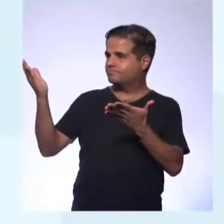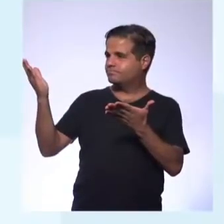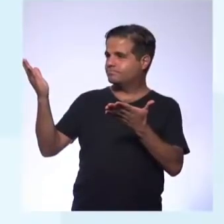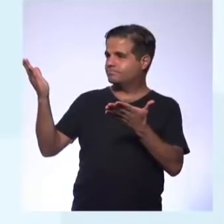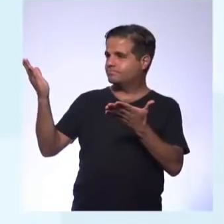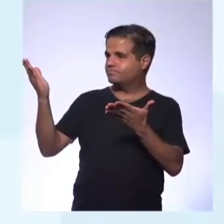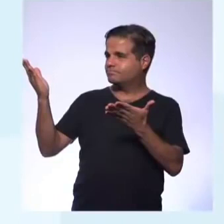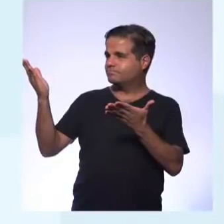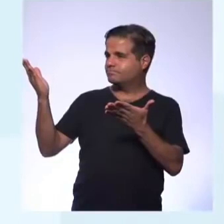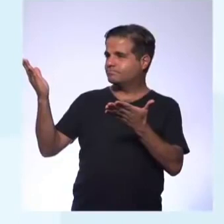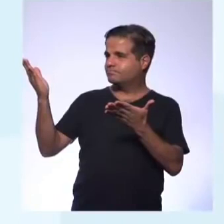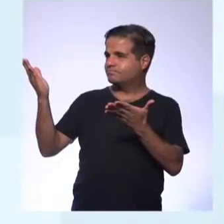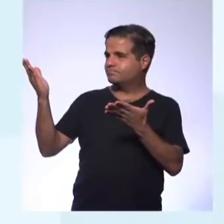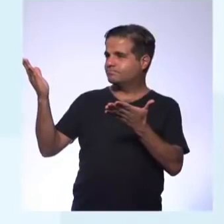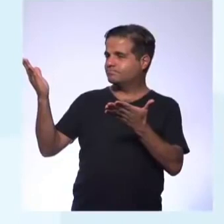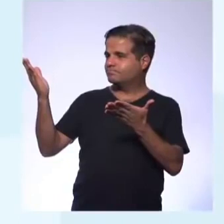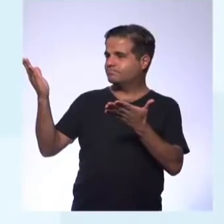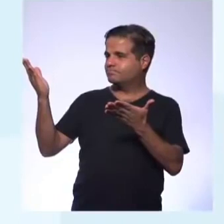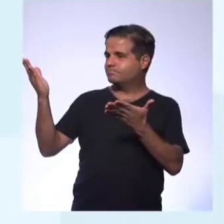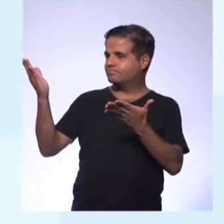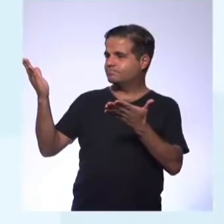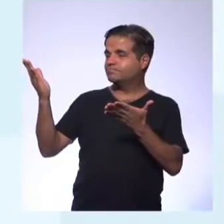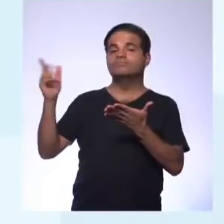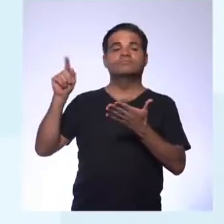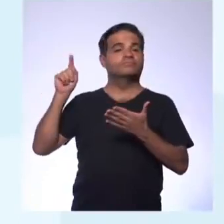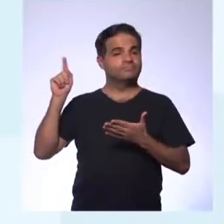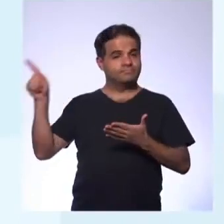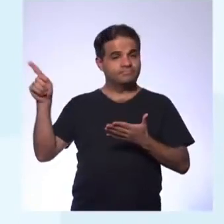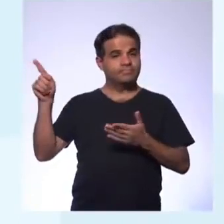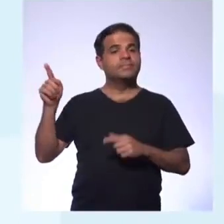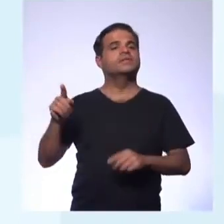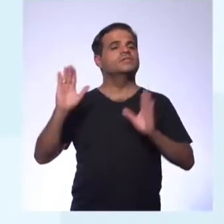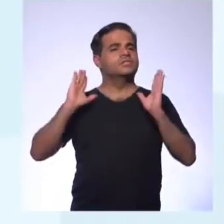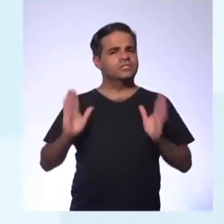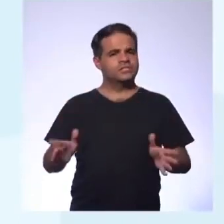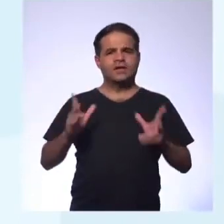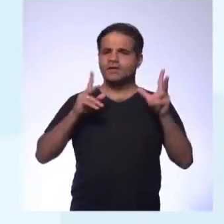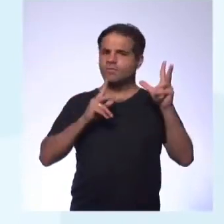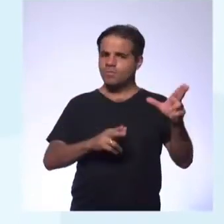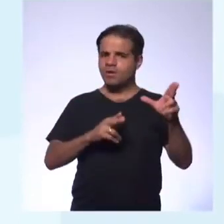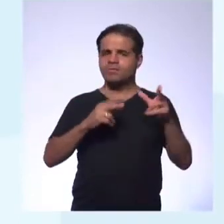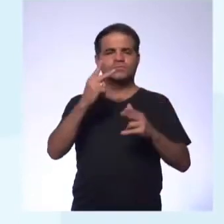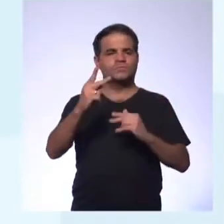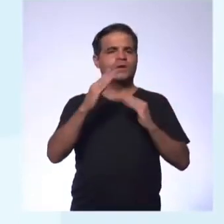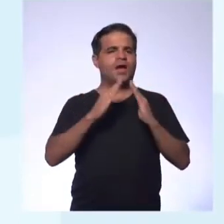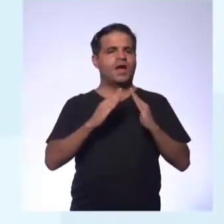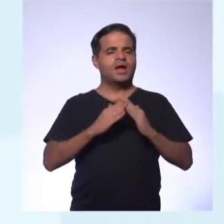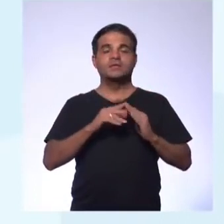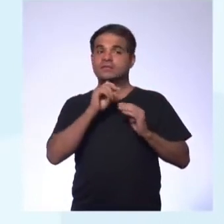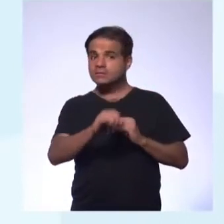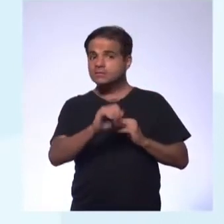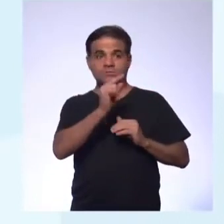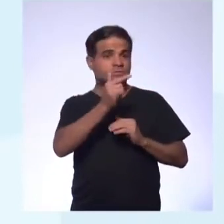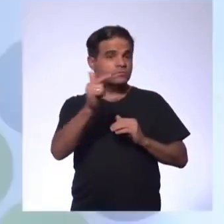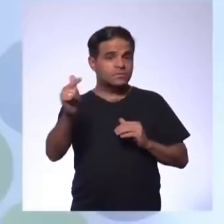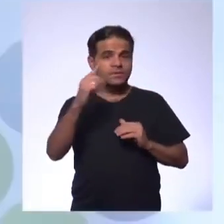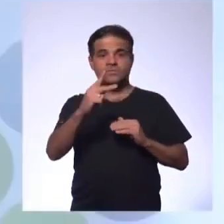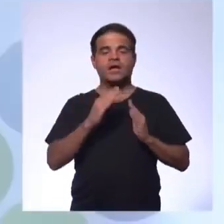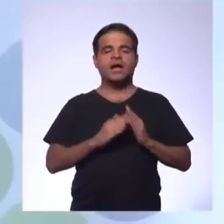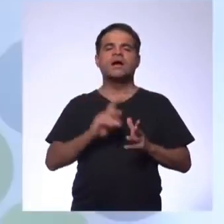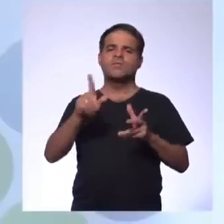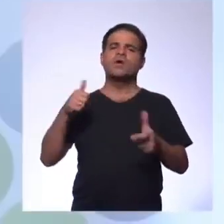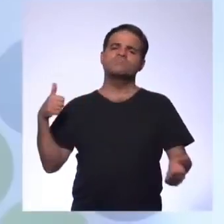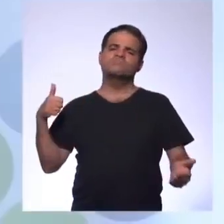médio, língua portuguesa. Esse mesmo aí, ó, você deve estar com igualzinho em casa. Se você não estiver com um desse, em